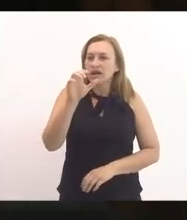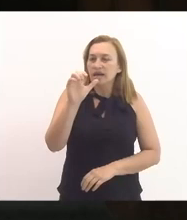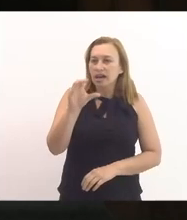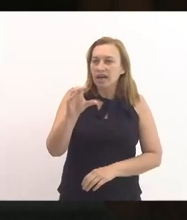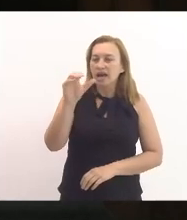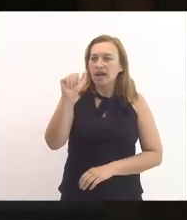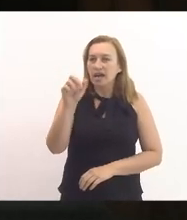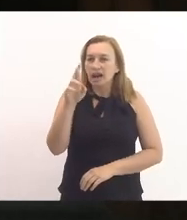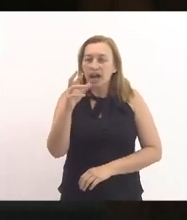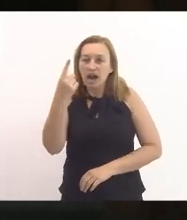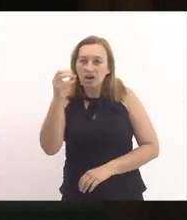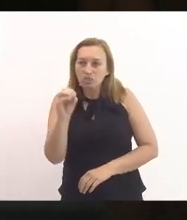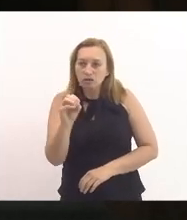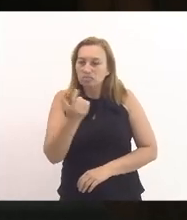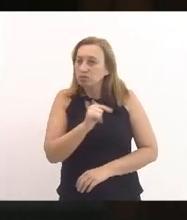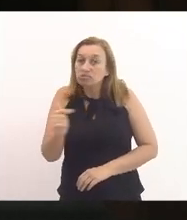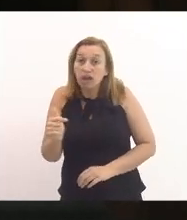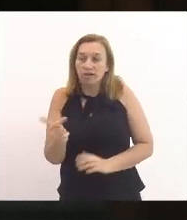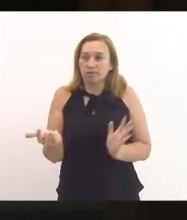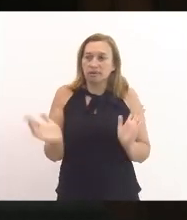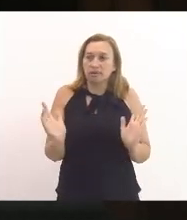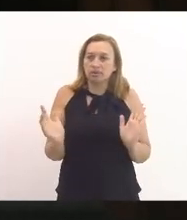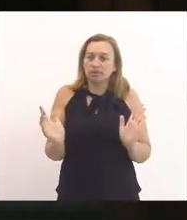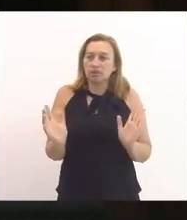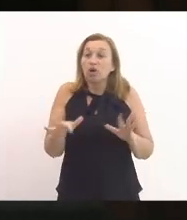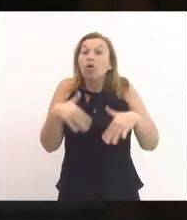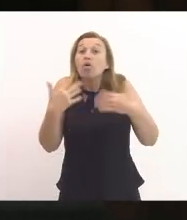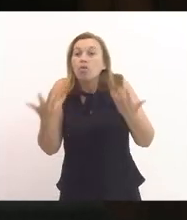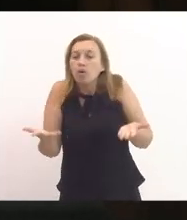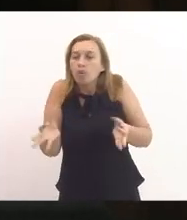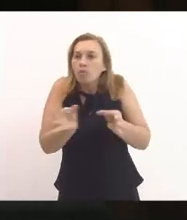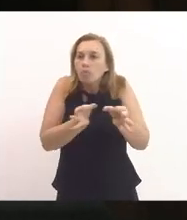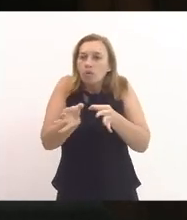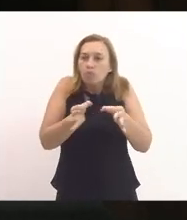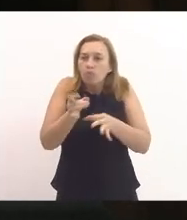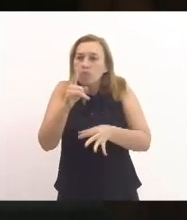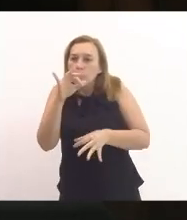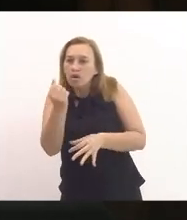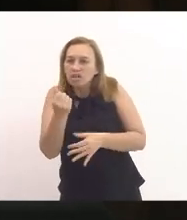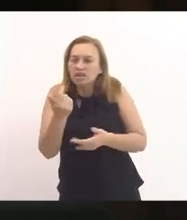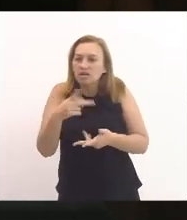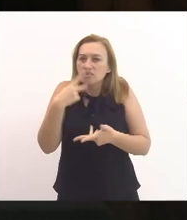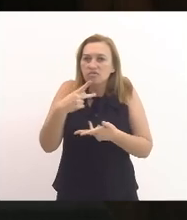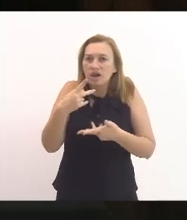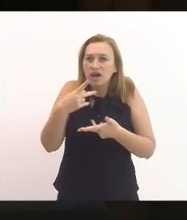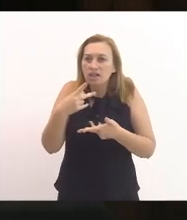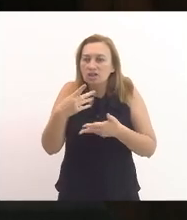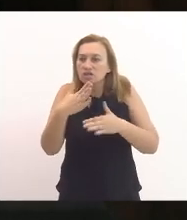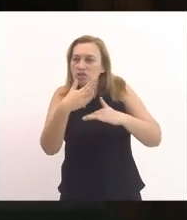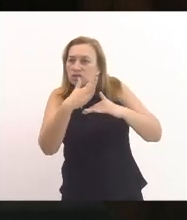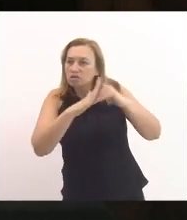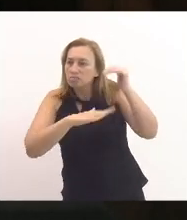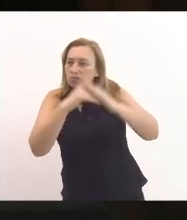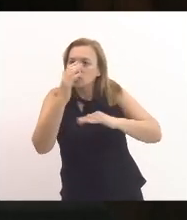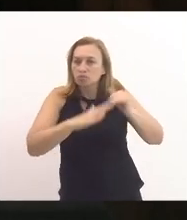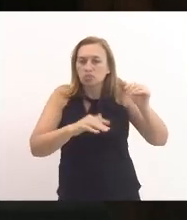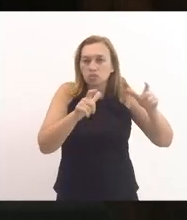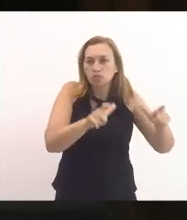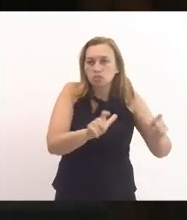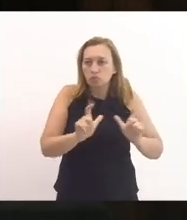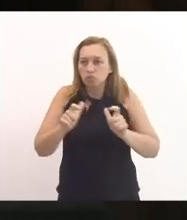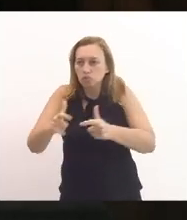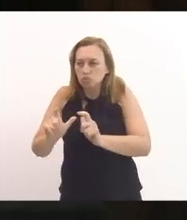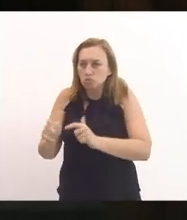que não existe na qual é a organicidade de uma lei orgânica que não trata de cargos e nós temos um Anseio de